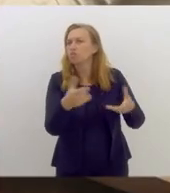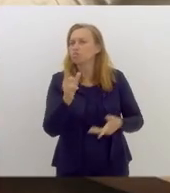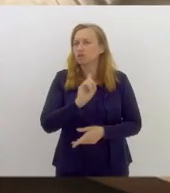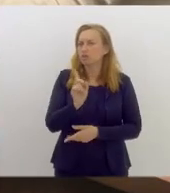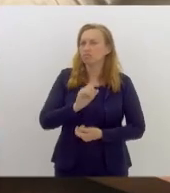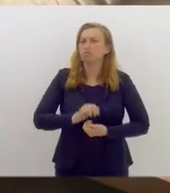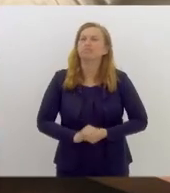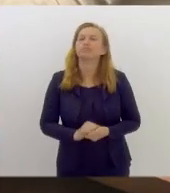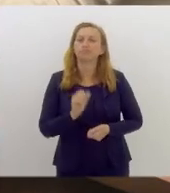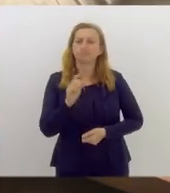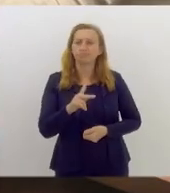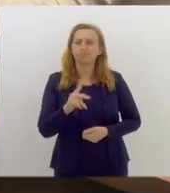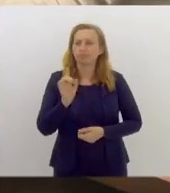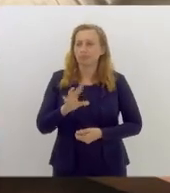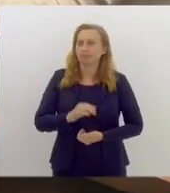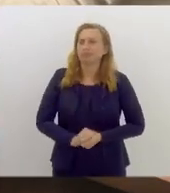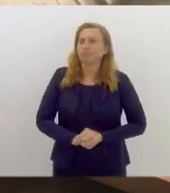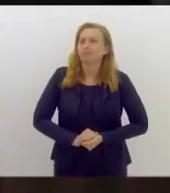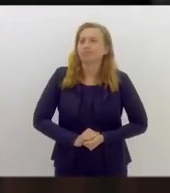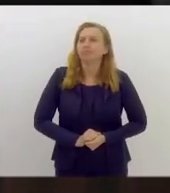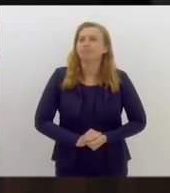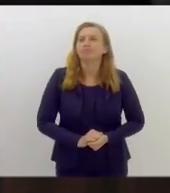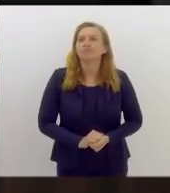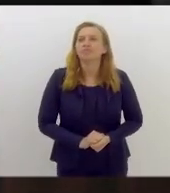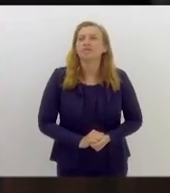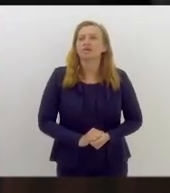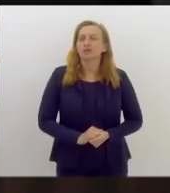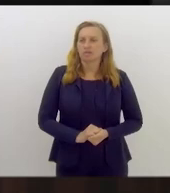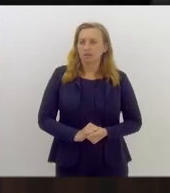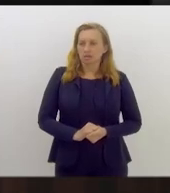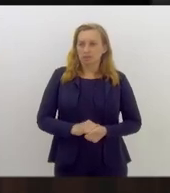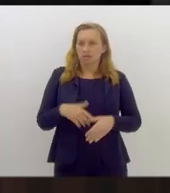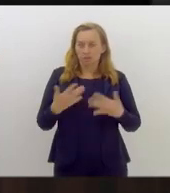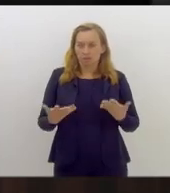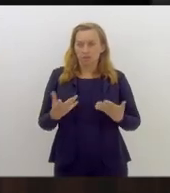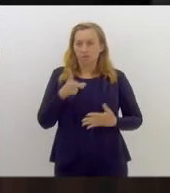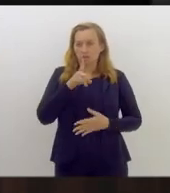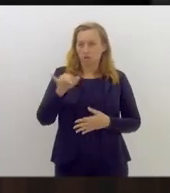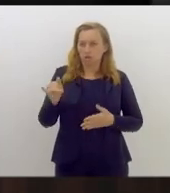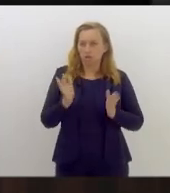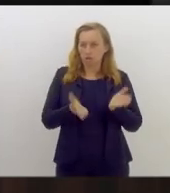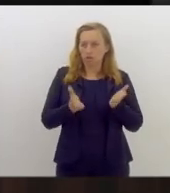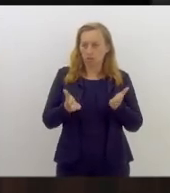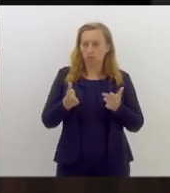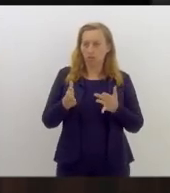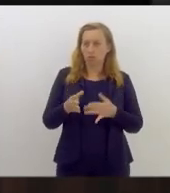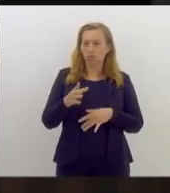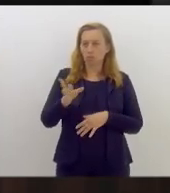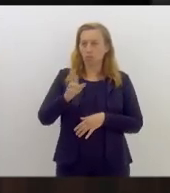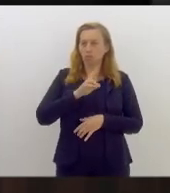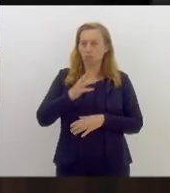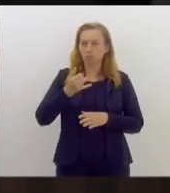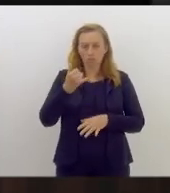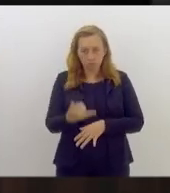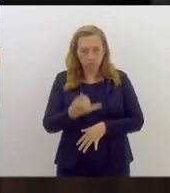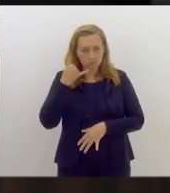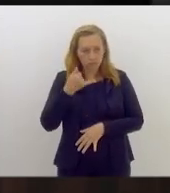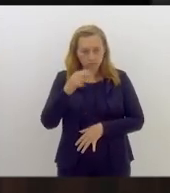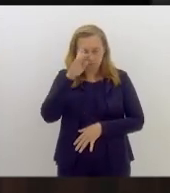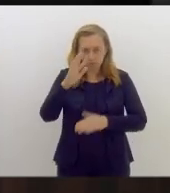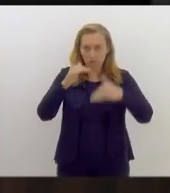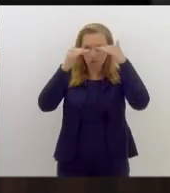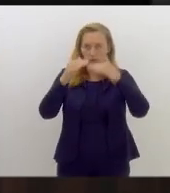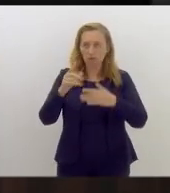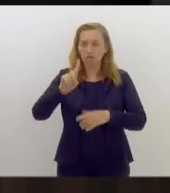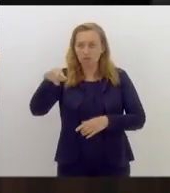Ok. Só isso. Então, procurarei ainda no dia de hoje ter a solução. Vou ligar para a Vossa Excelência e na próxima